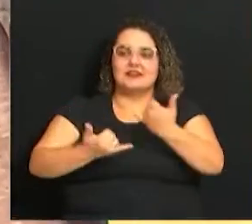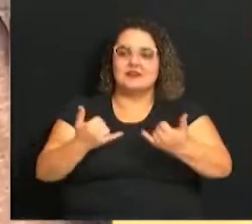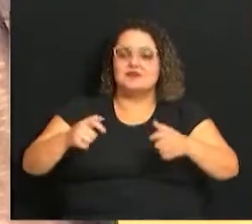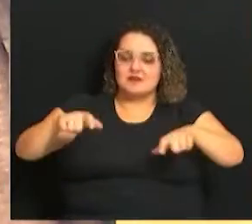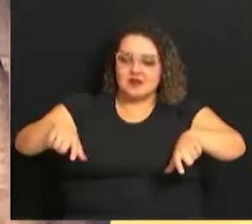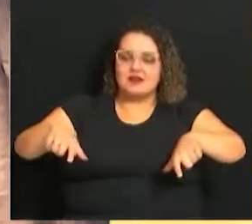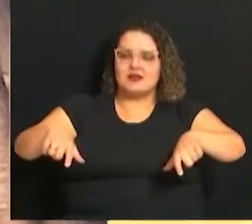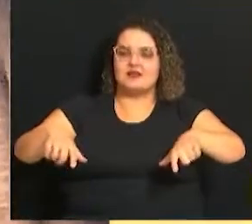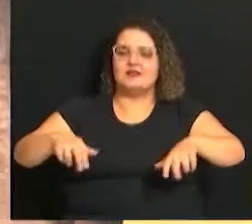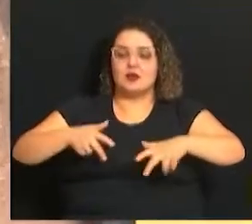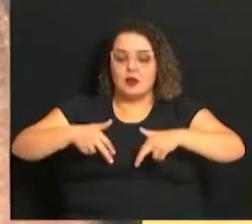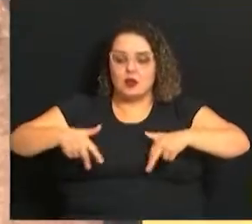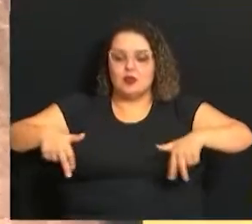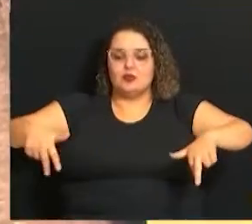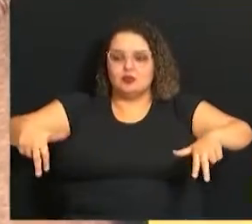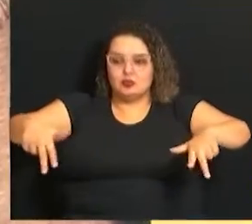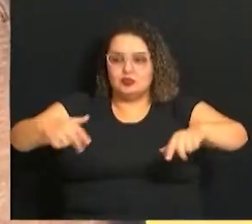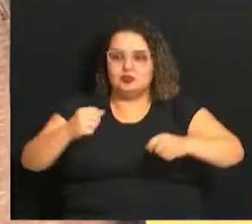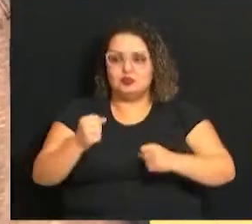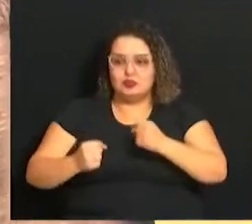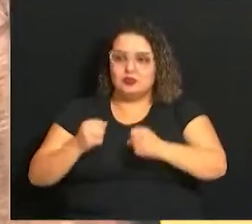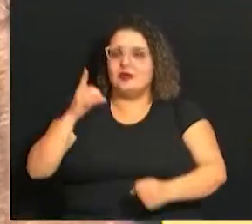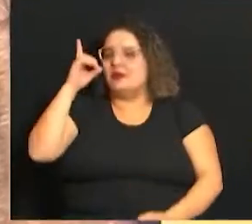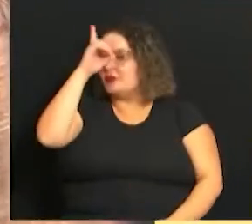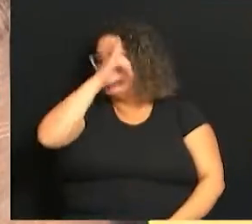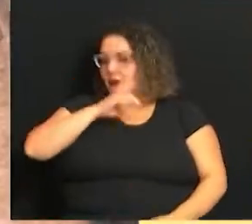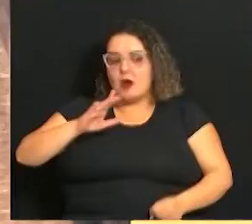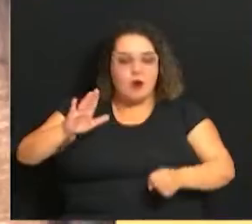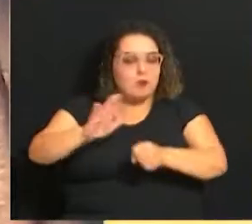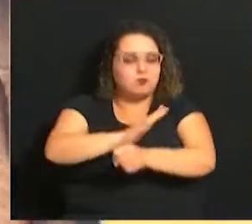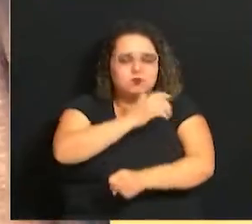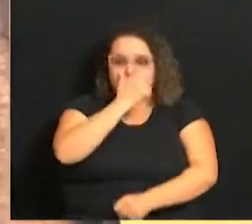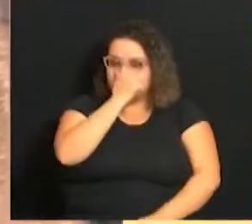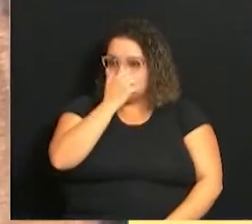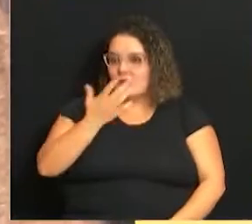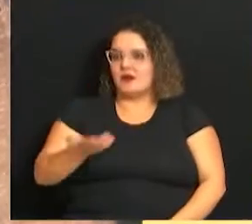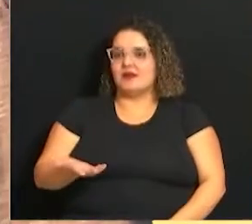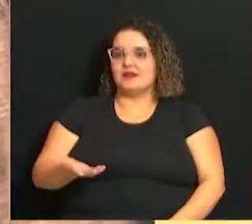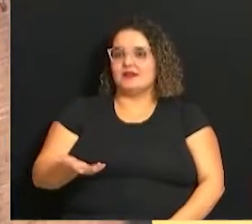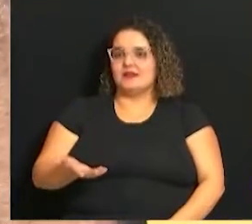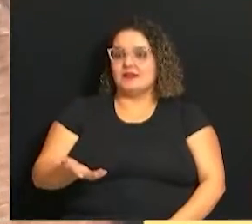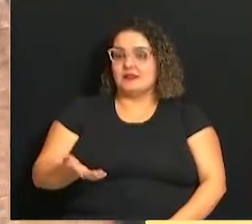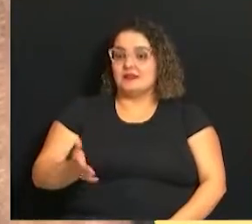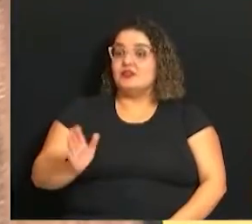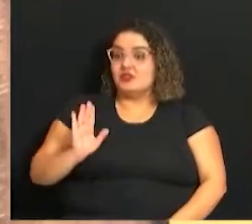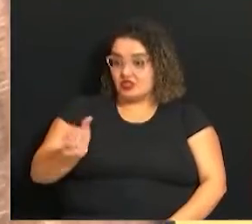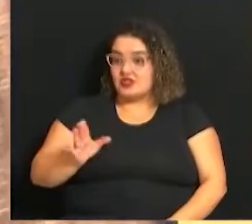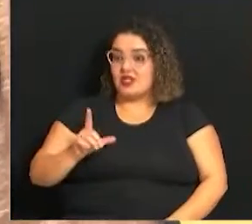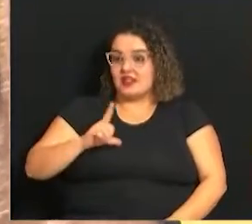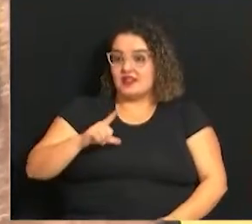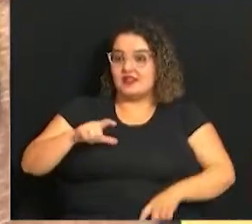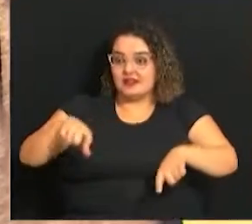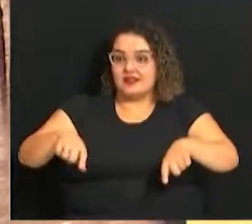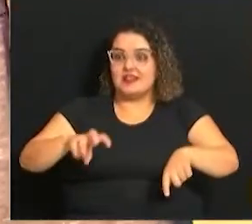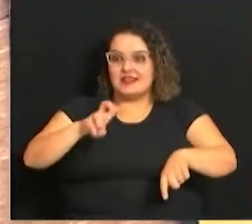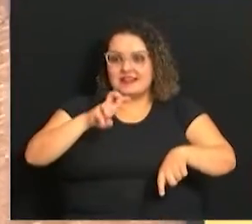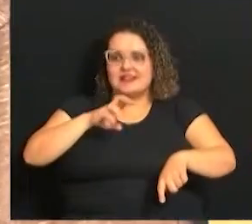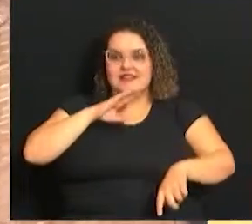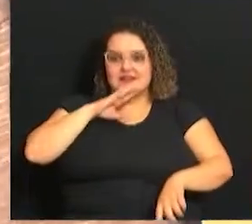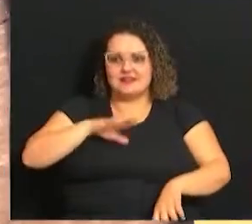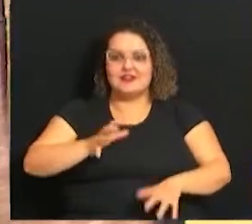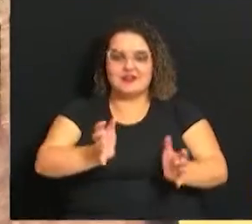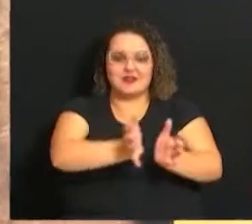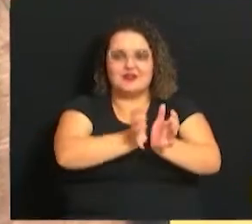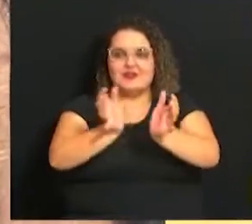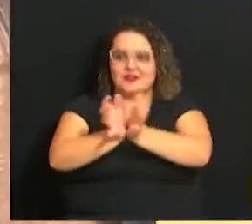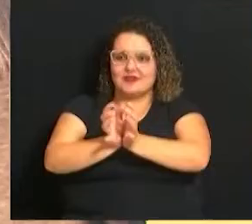crianças para cá tenho playground tem a quadra né a pista de caminhada que eu sirvo domingo já tava lotado isso aqui é porque daqui a pouco ele tem jogo